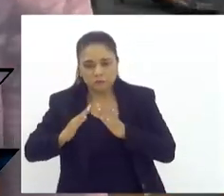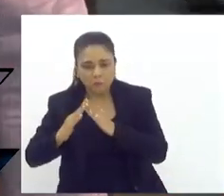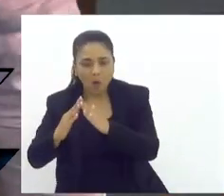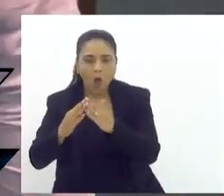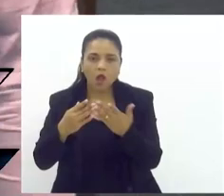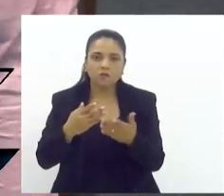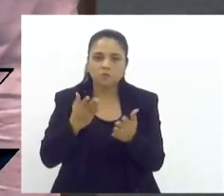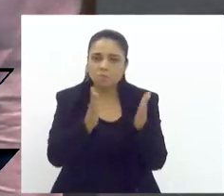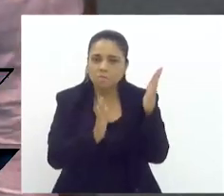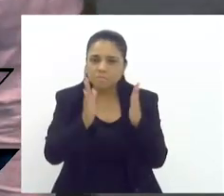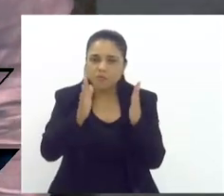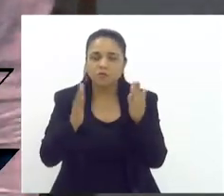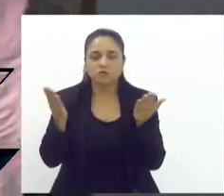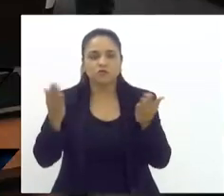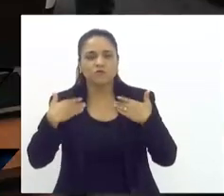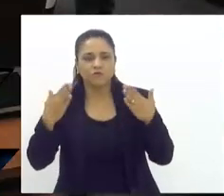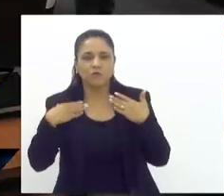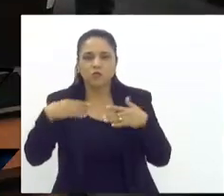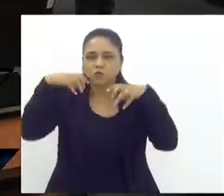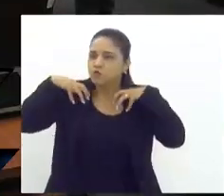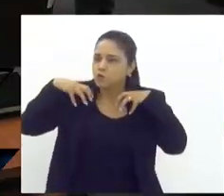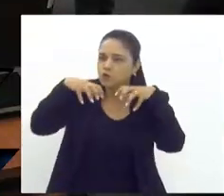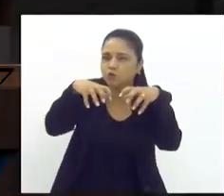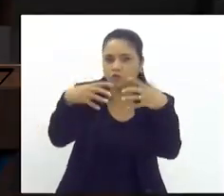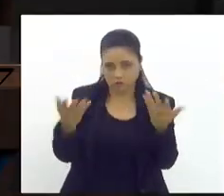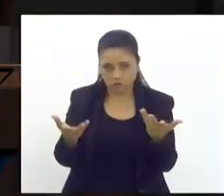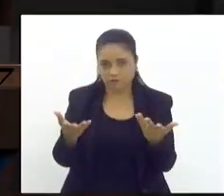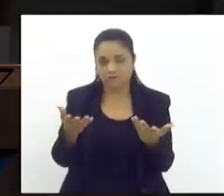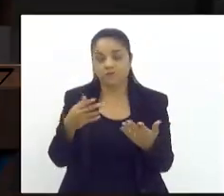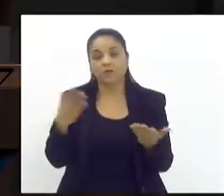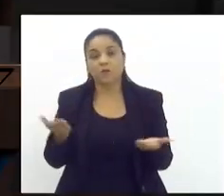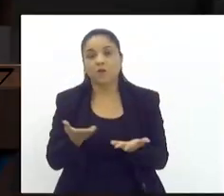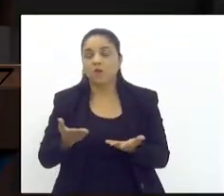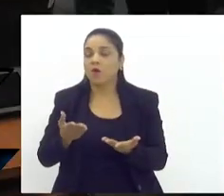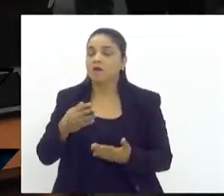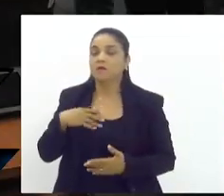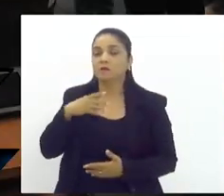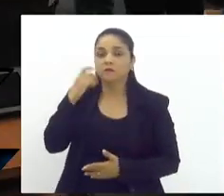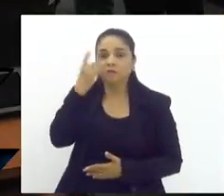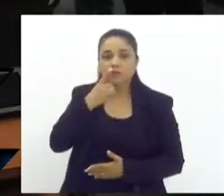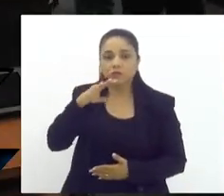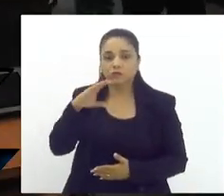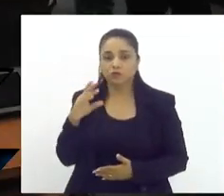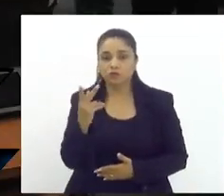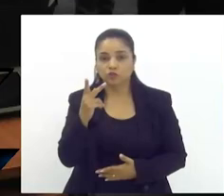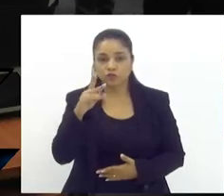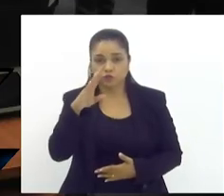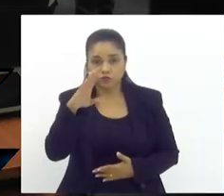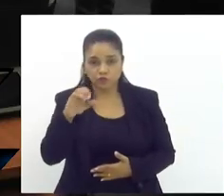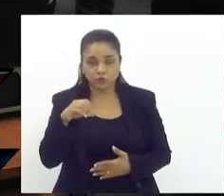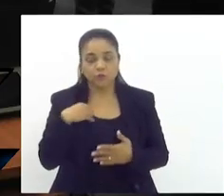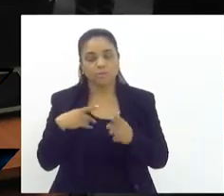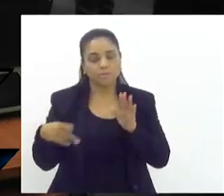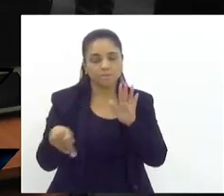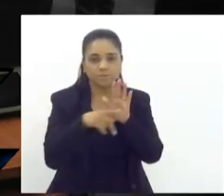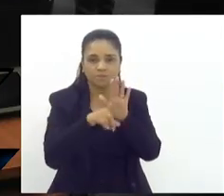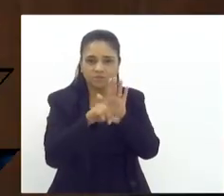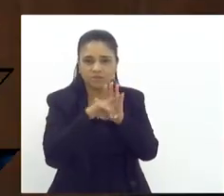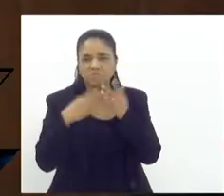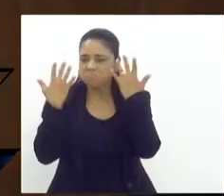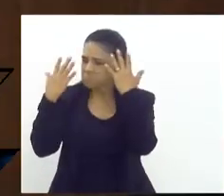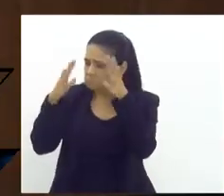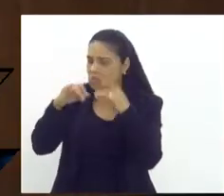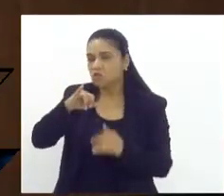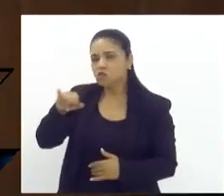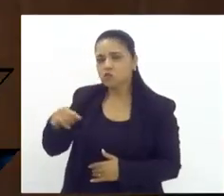e as chuvas Obrigado Presidente Obrigado Deputado Presidente Deputado Chico Machado por favor projeto quero parabenizar o deputado Júlio